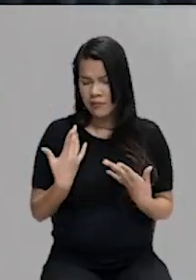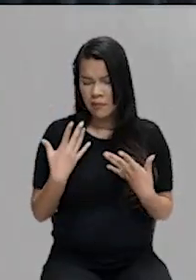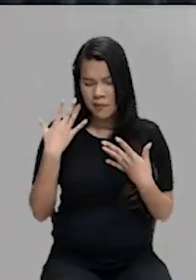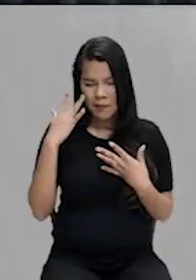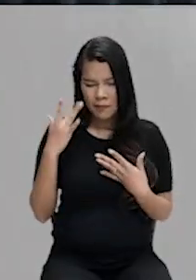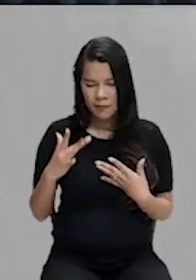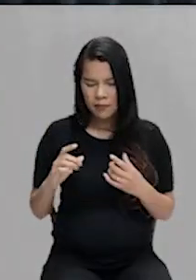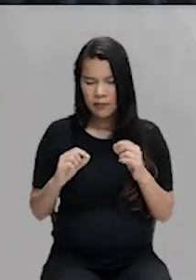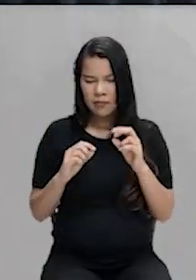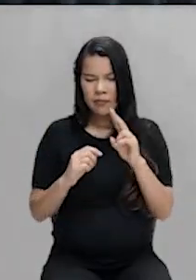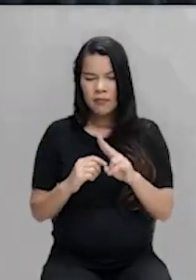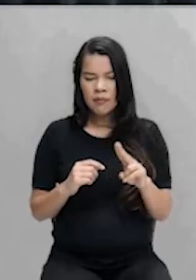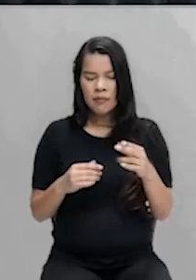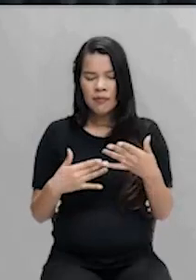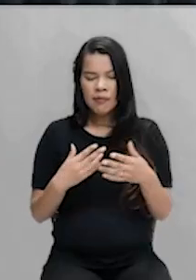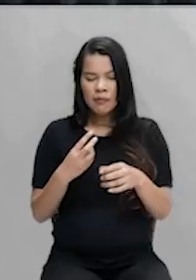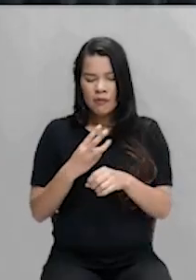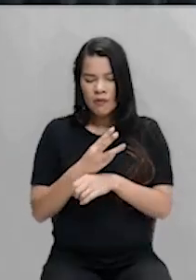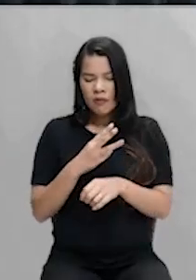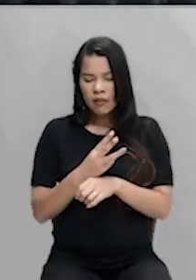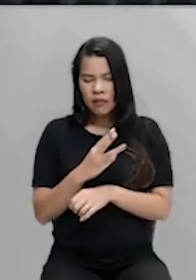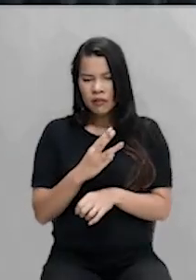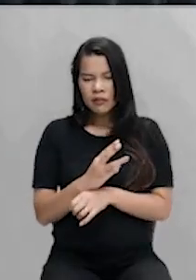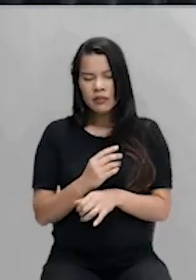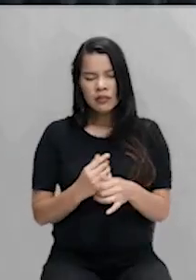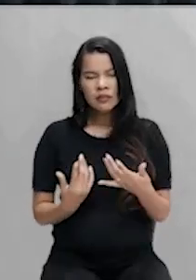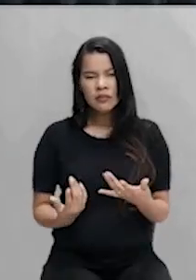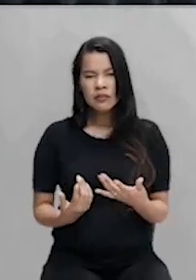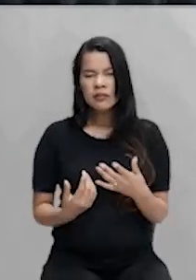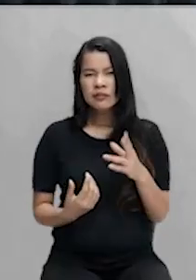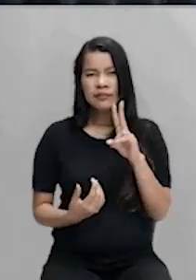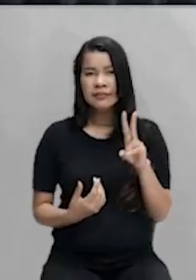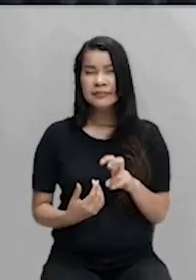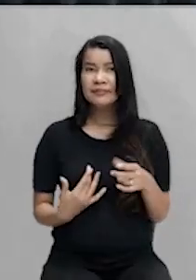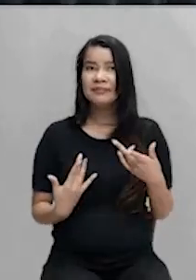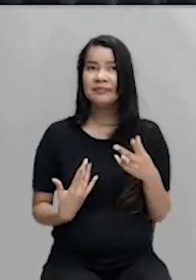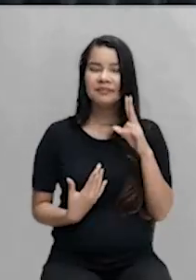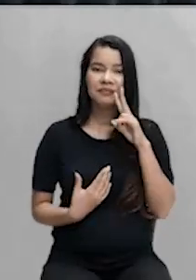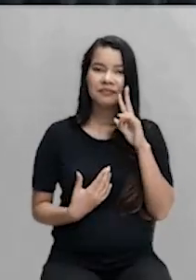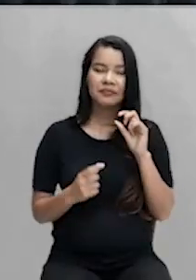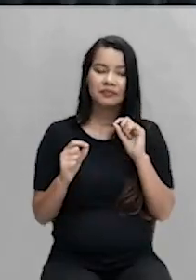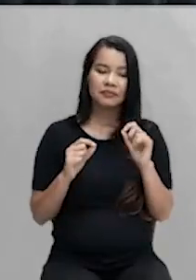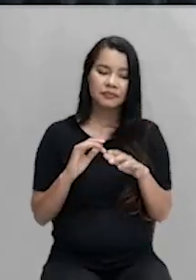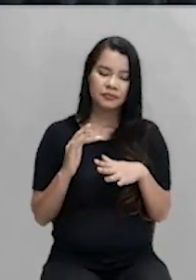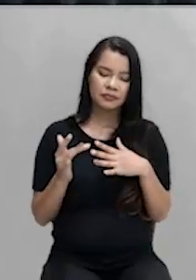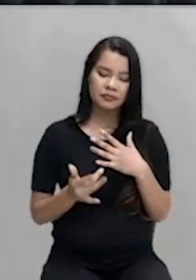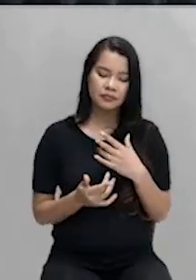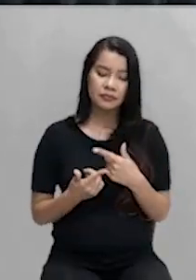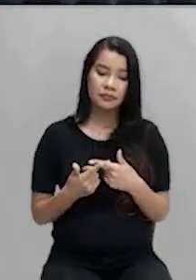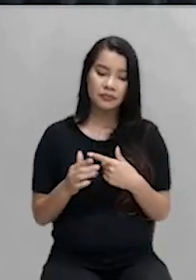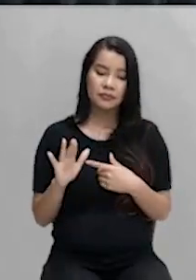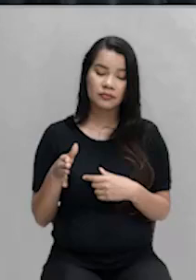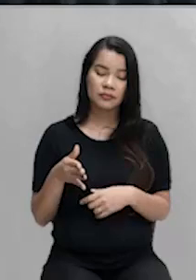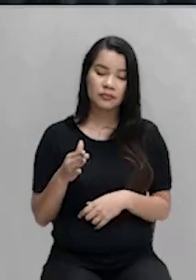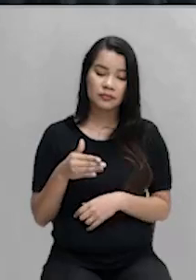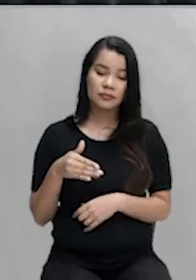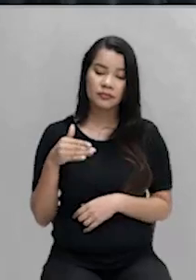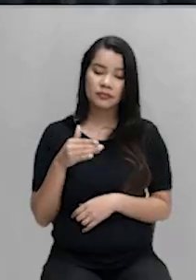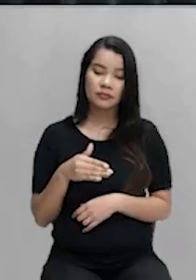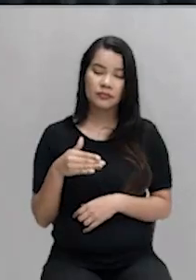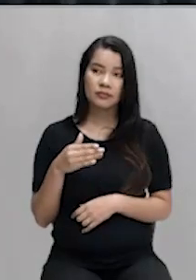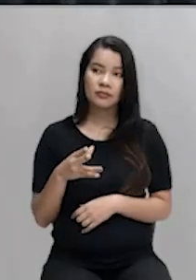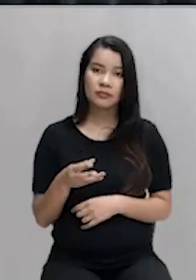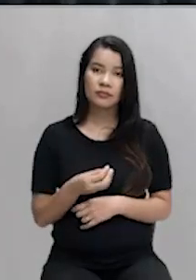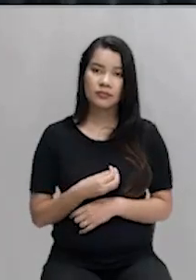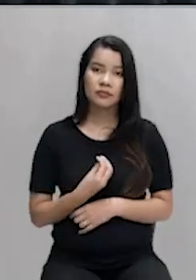uma rede social. Quando eu mando uma mensagem através do WhatsApp, eu nem me dou conta que eu estou usando uma rede social, porque já faz parte da nossa vida, já